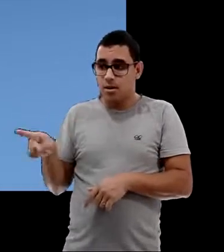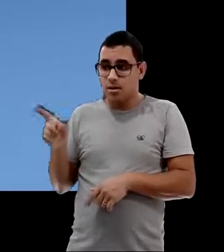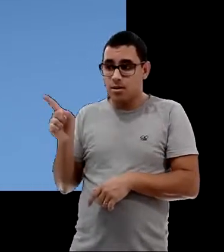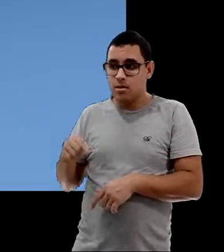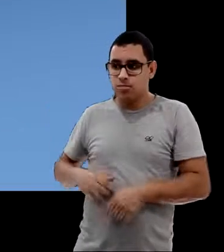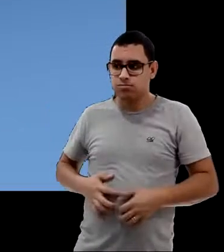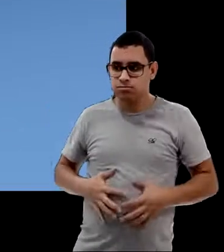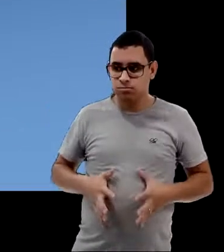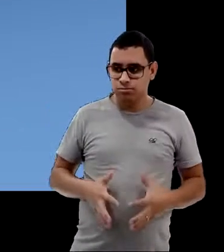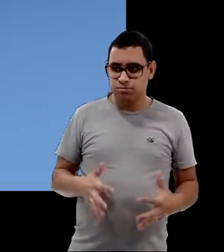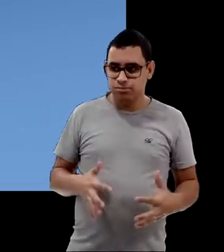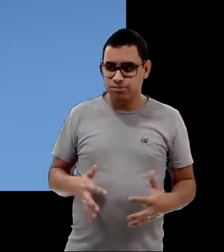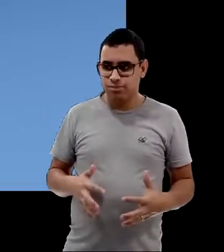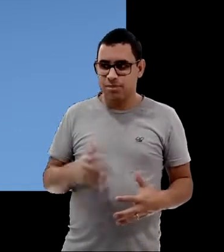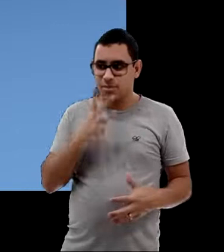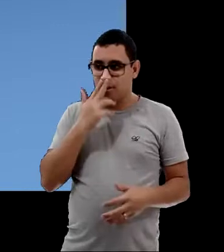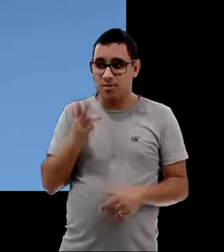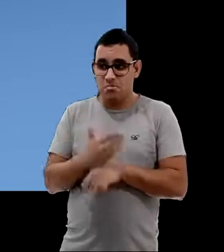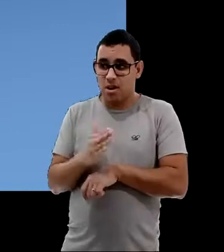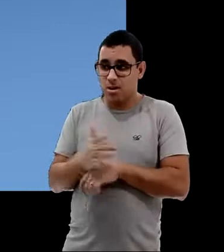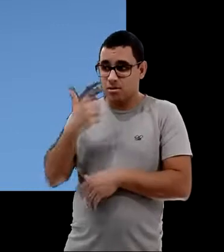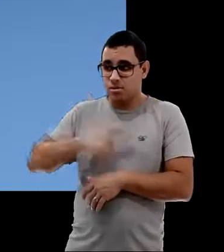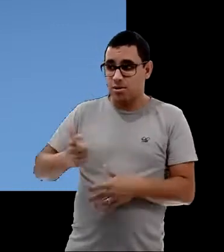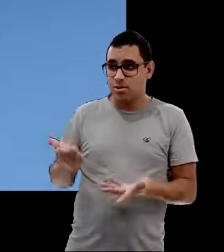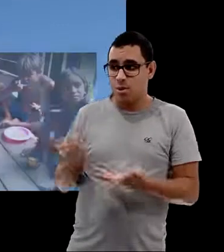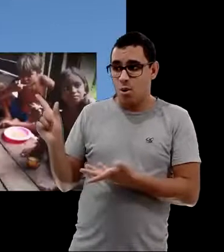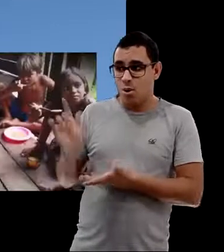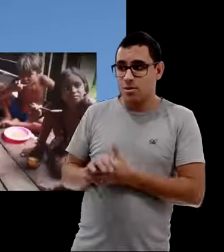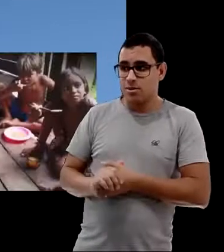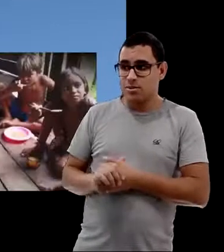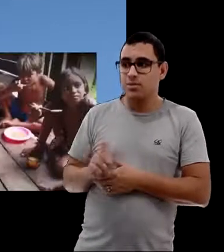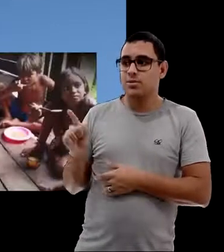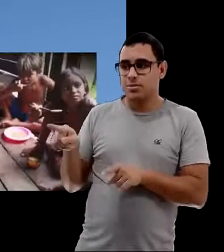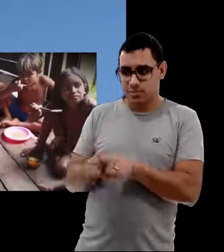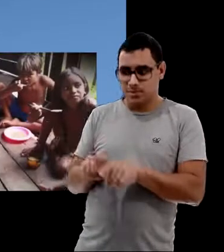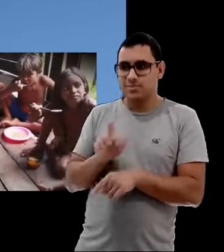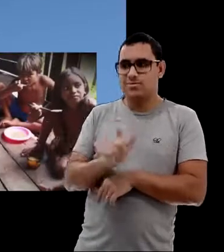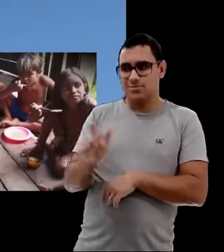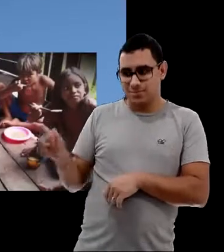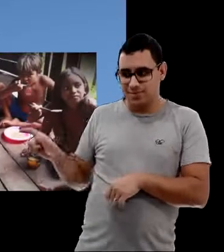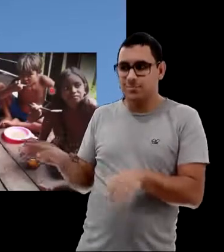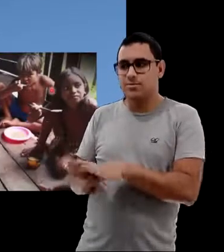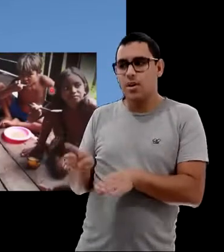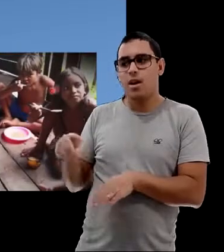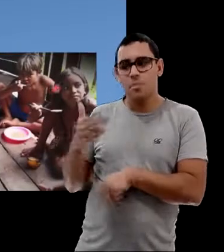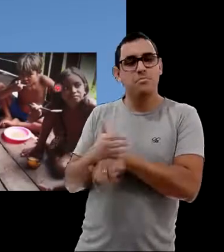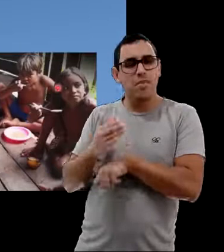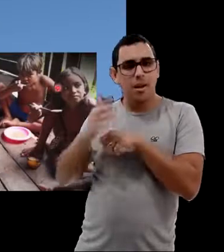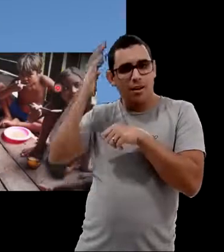Veja aqui que a criancinha que está com verme é criança branca. Essa outra imagem, também a mesma